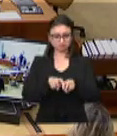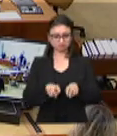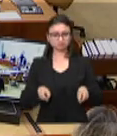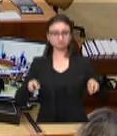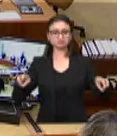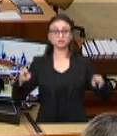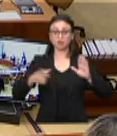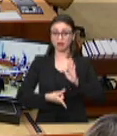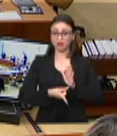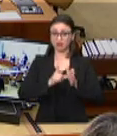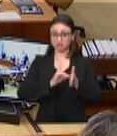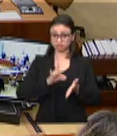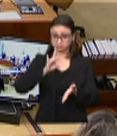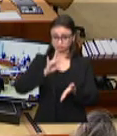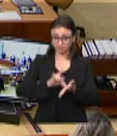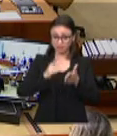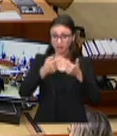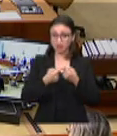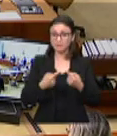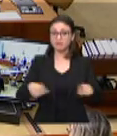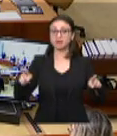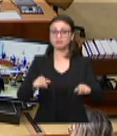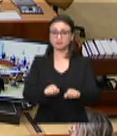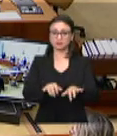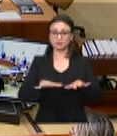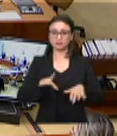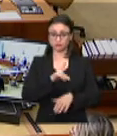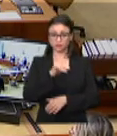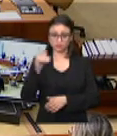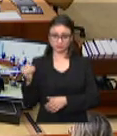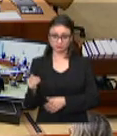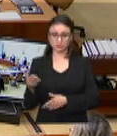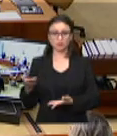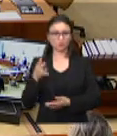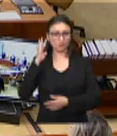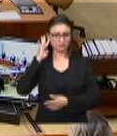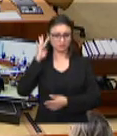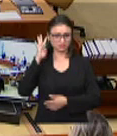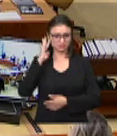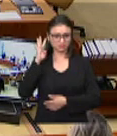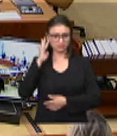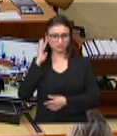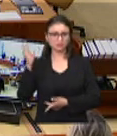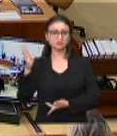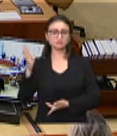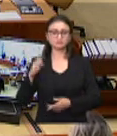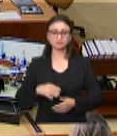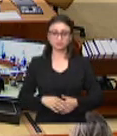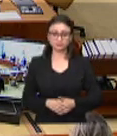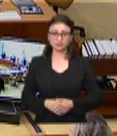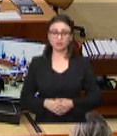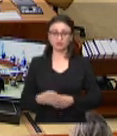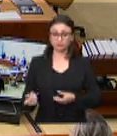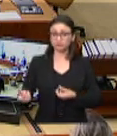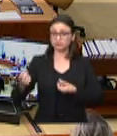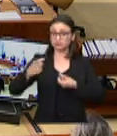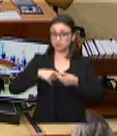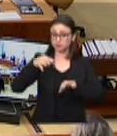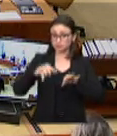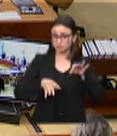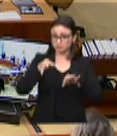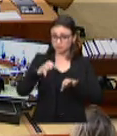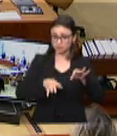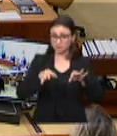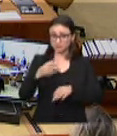uma janela com a intérprete de Libras. A sessão plenária do dia, nessa quarta-feira, com a expectativa, como vimos, da retomada do julgamento de ação,